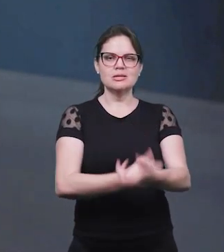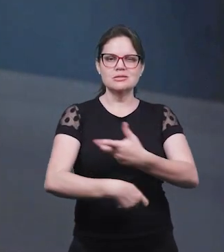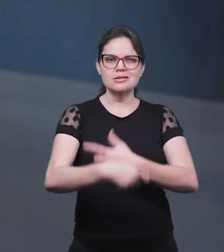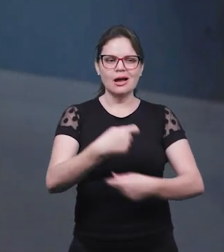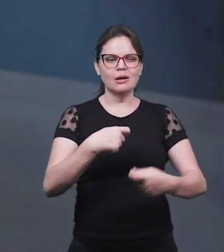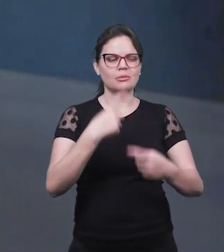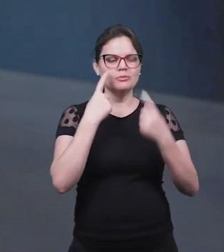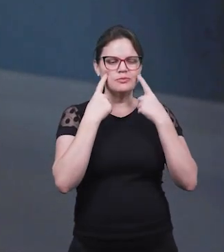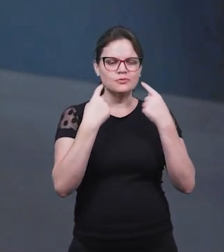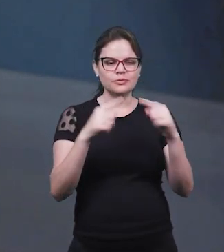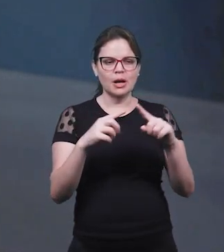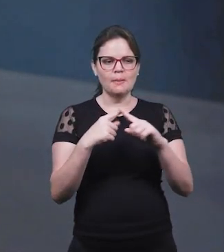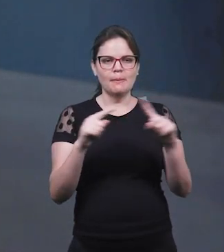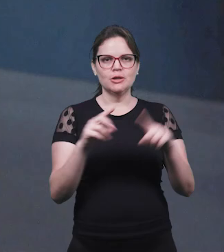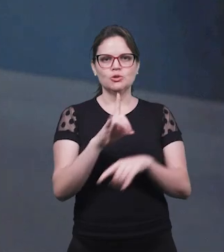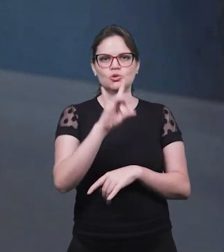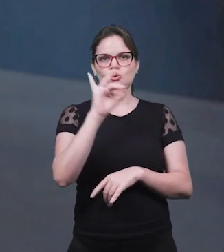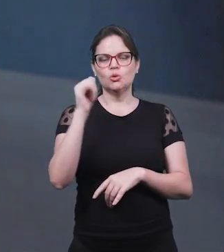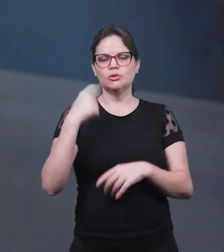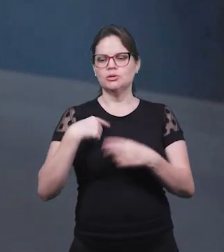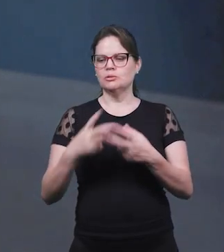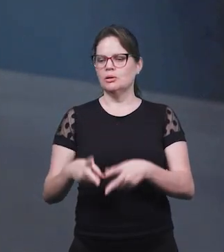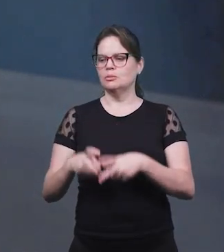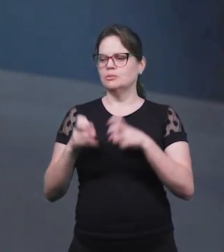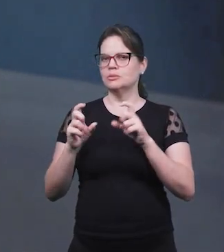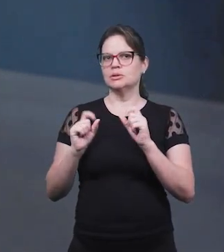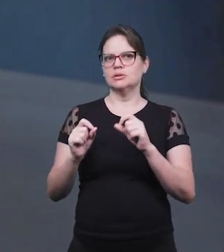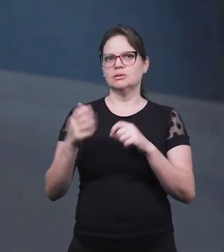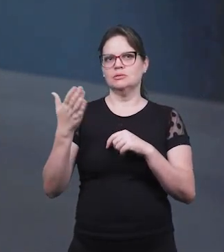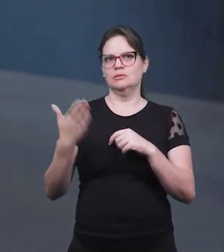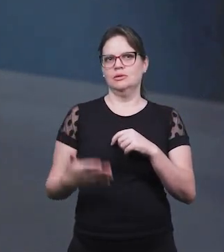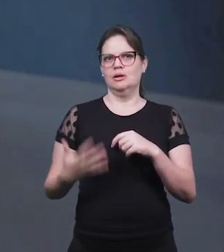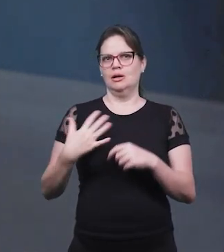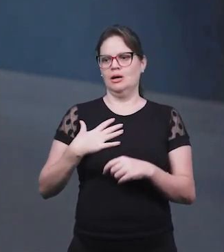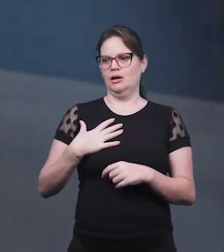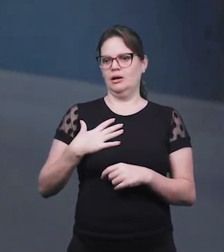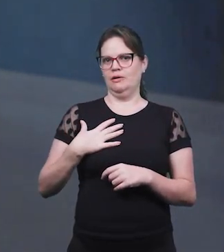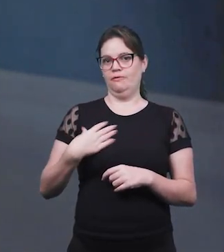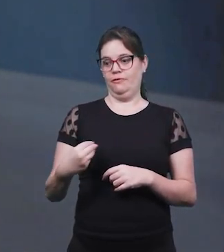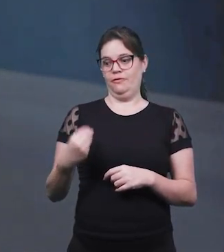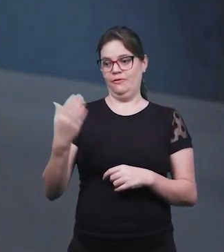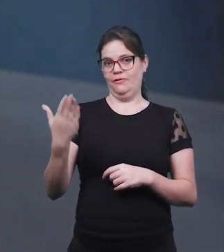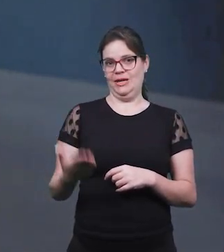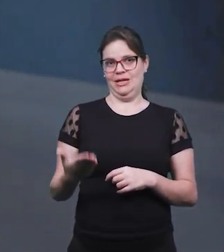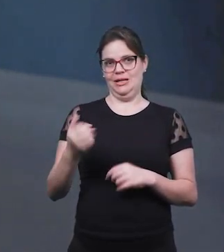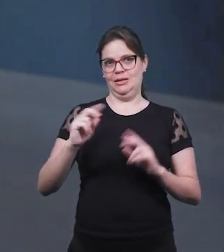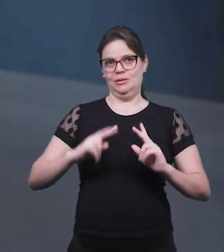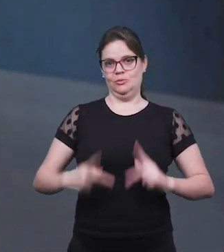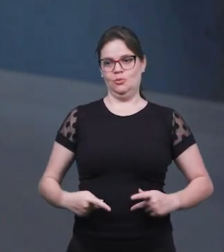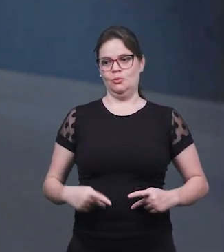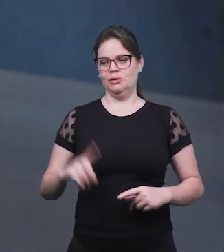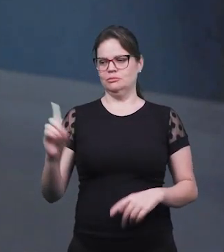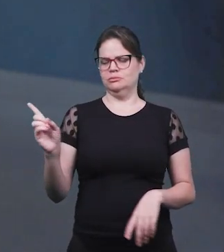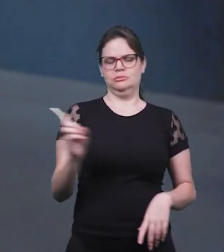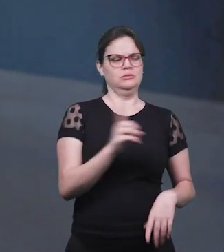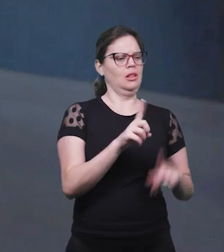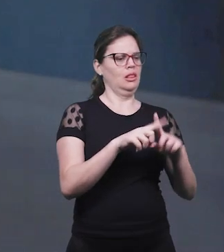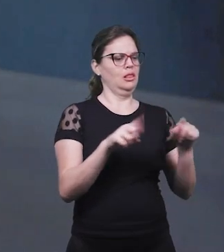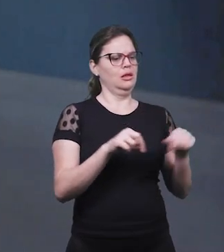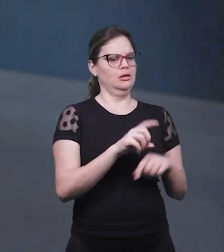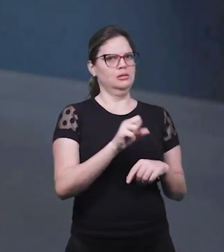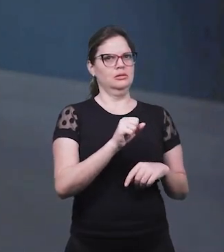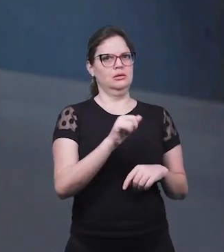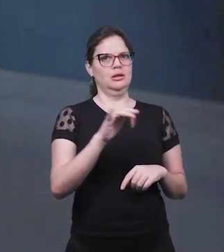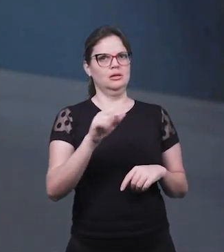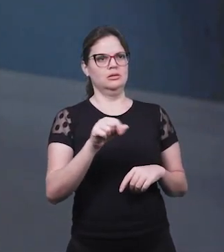um dia eu observei que a filha, até então eu não tinha visto, a filha da proprietária, ela passou na sala e eu observei que